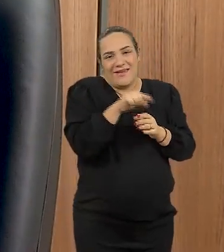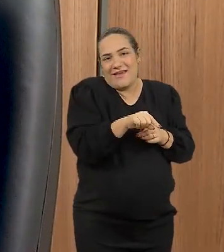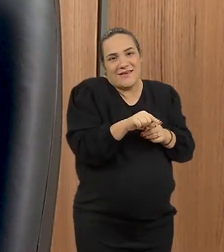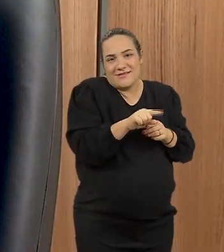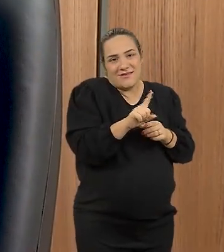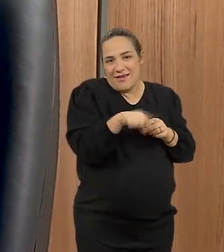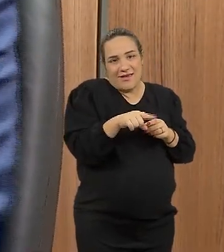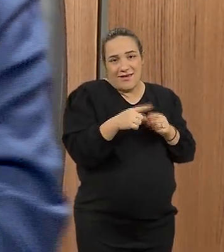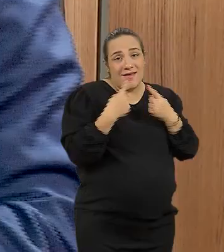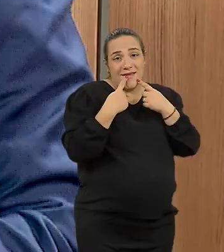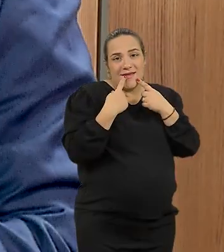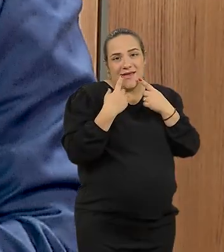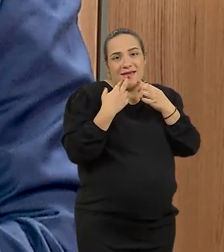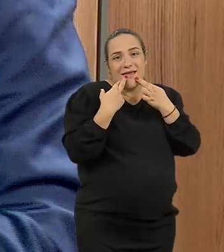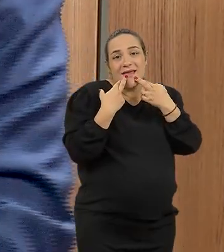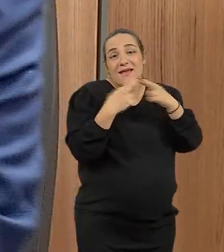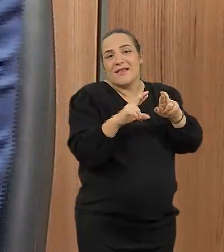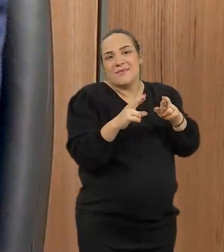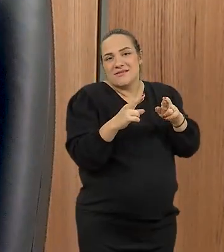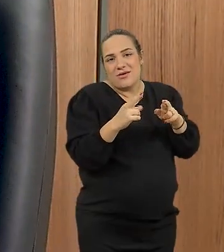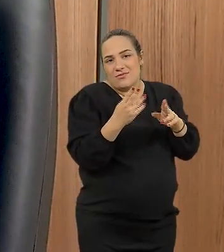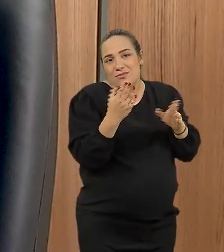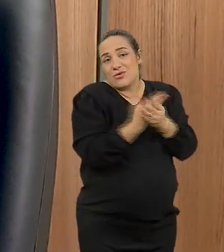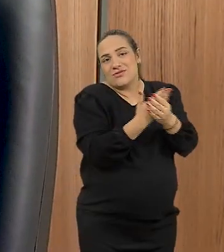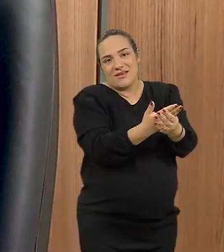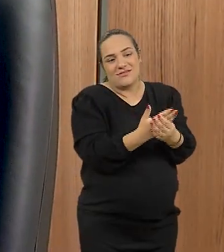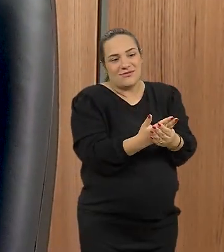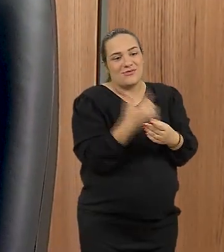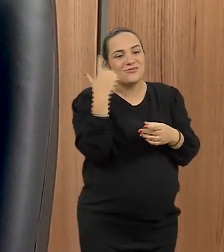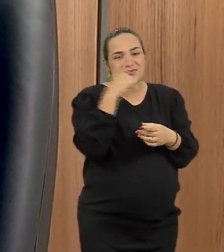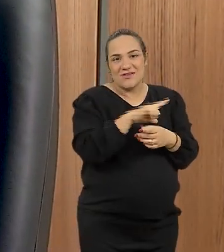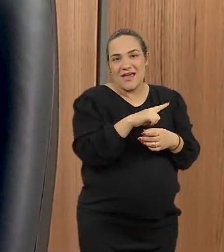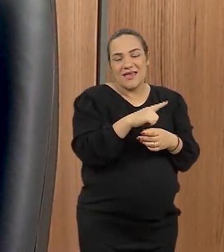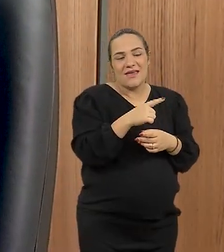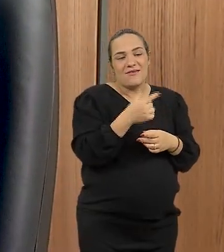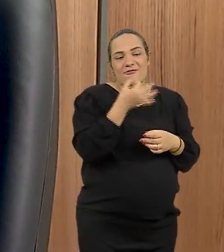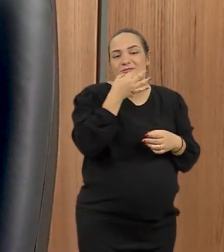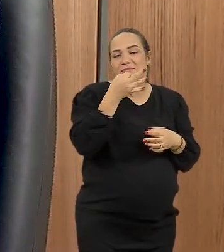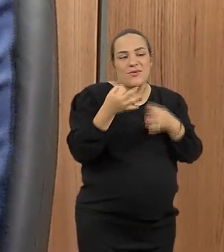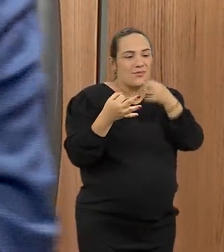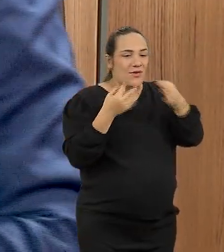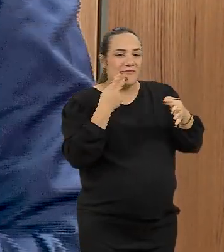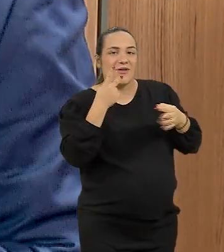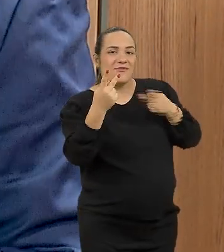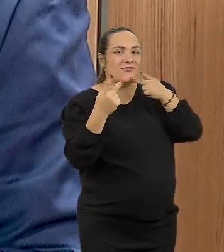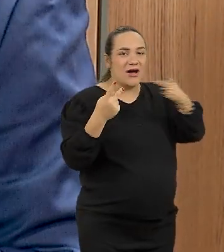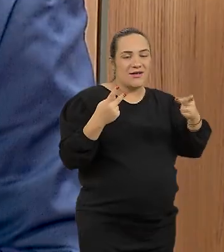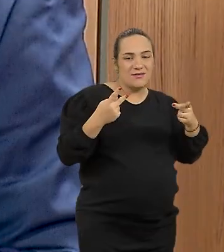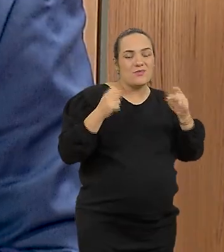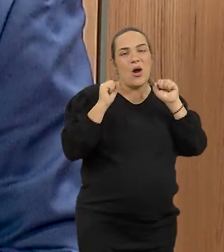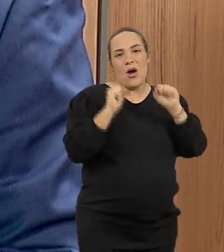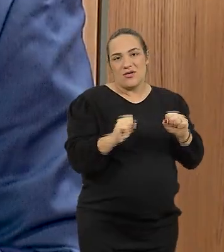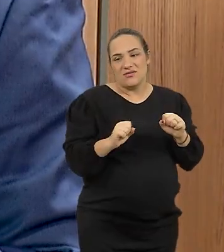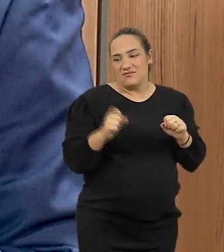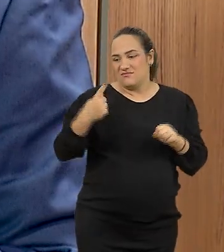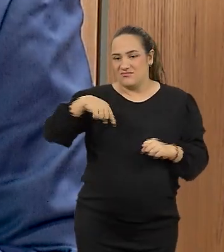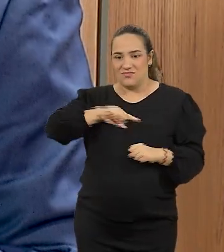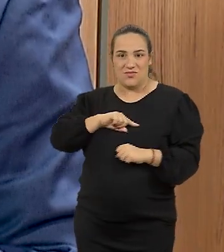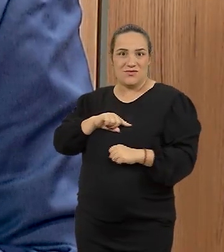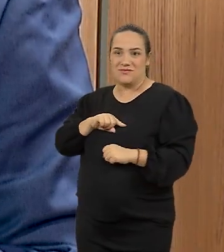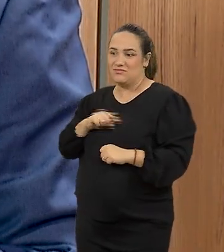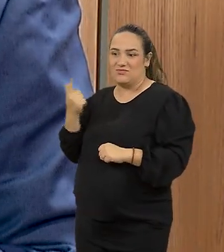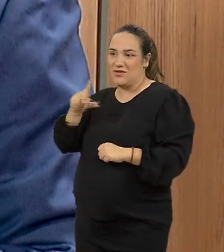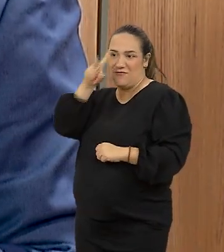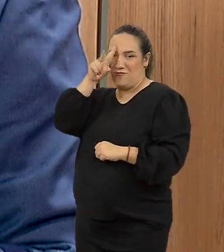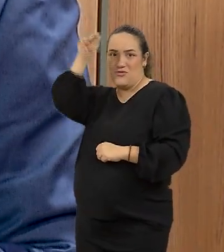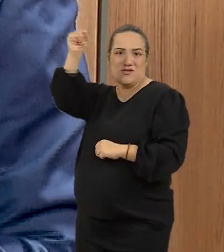muito mais específico. Eles têm muito mais autonomia para dizer o que eles pensam do que nós, juízes comuns. Nós não